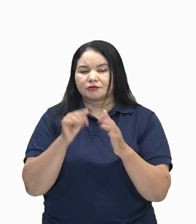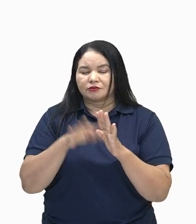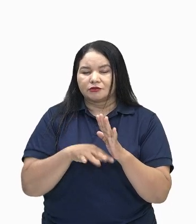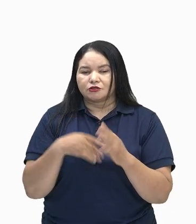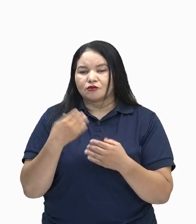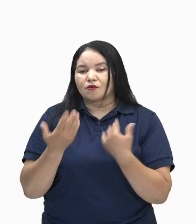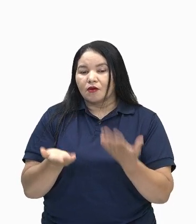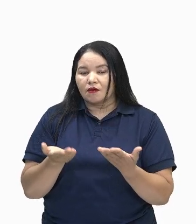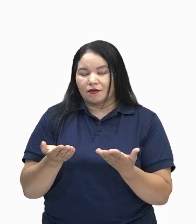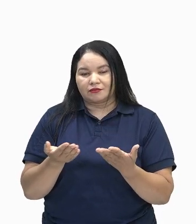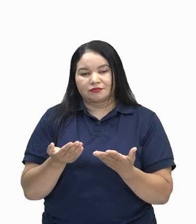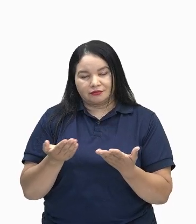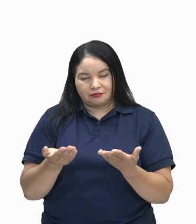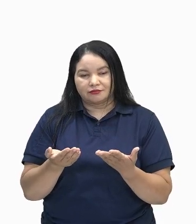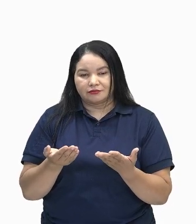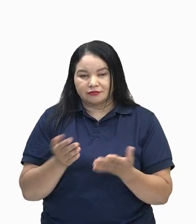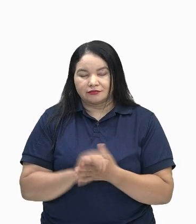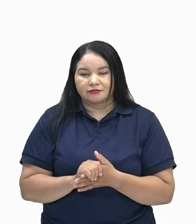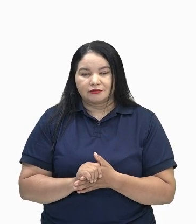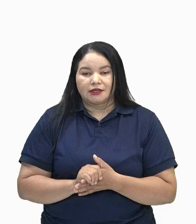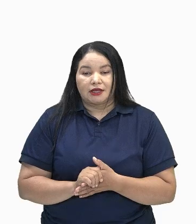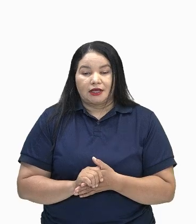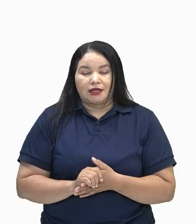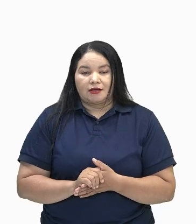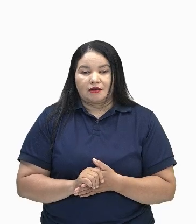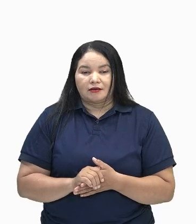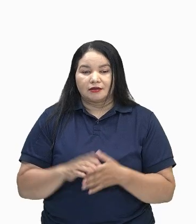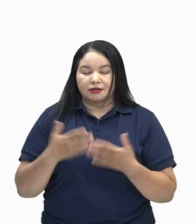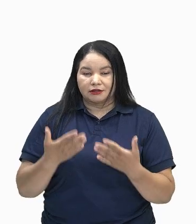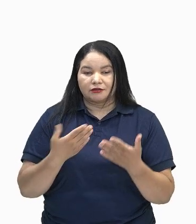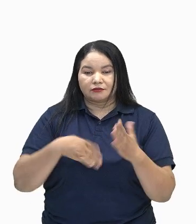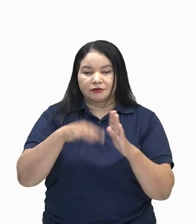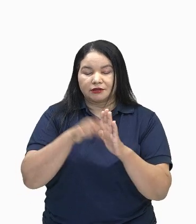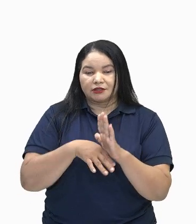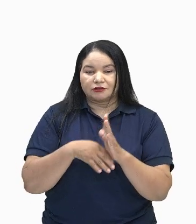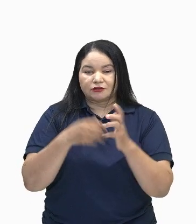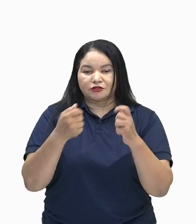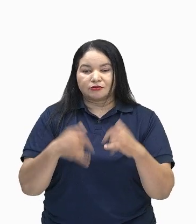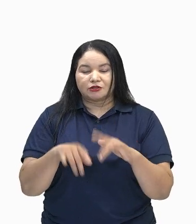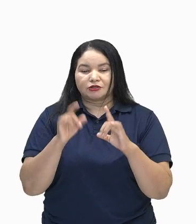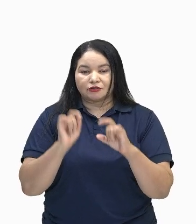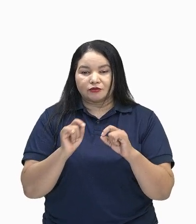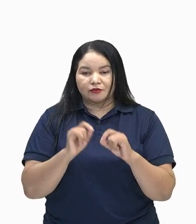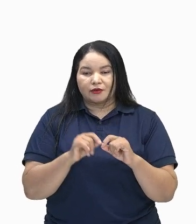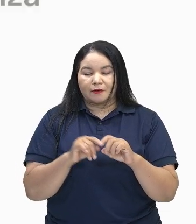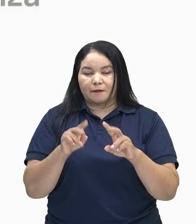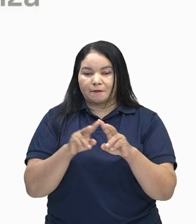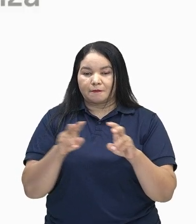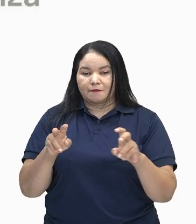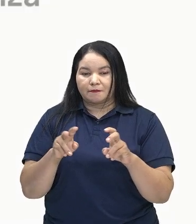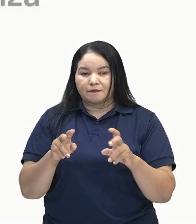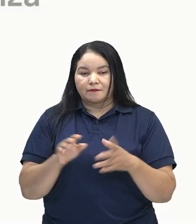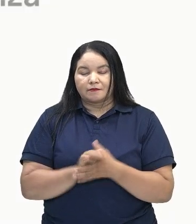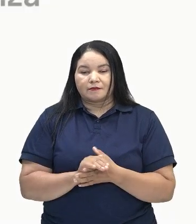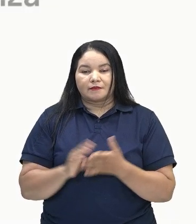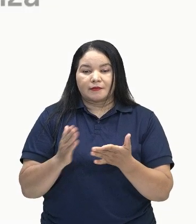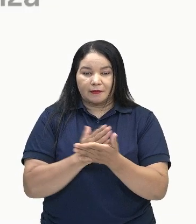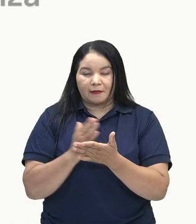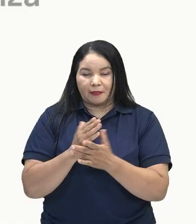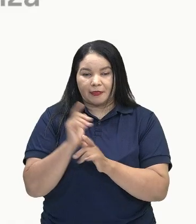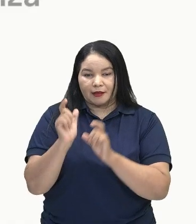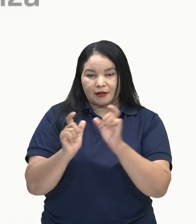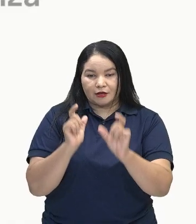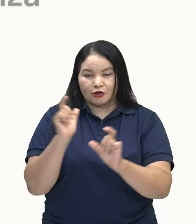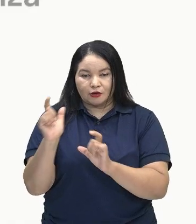ela é utilizada no texto. Então, o texto ele fala ele usa algumas expressões